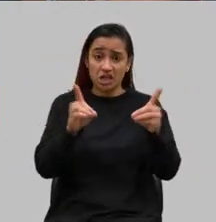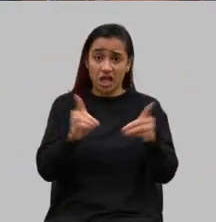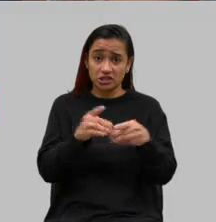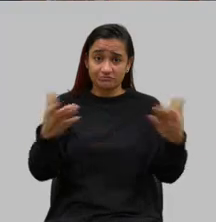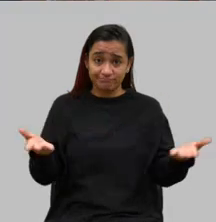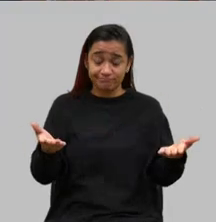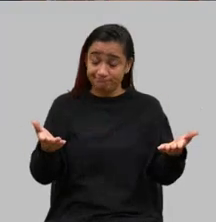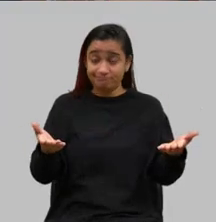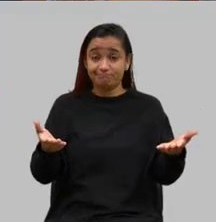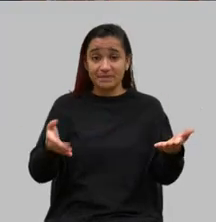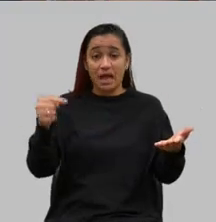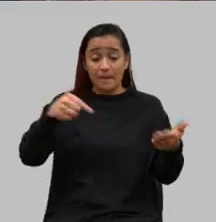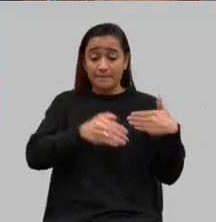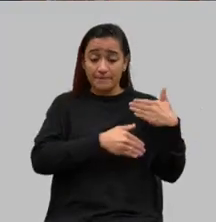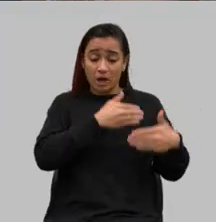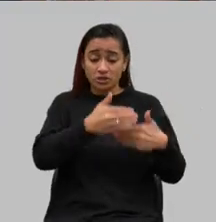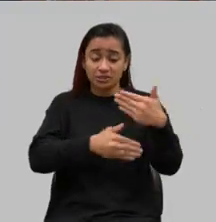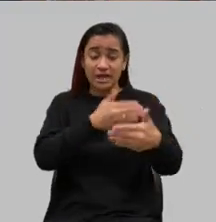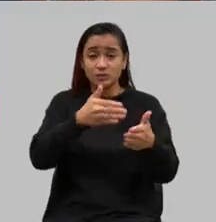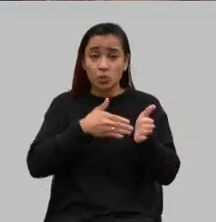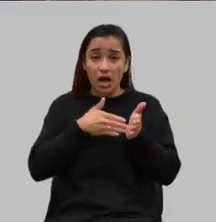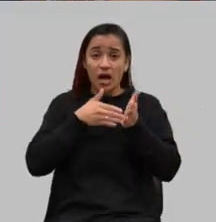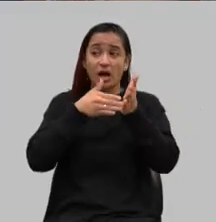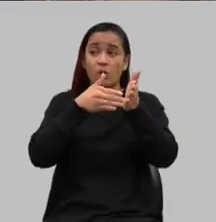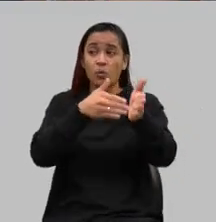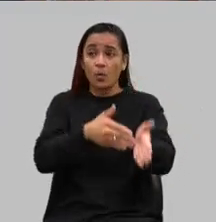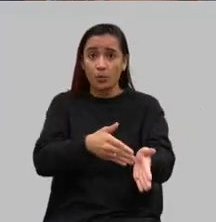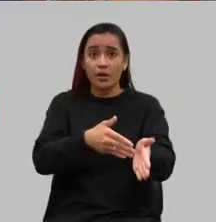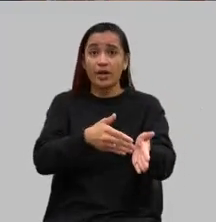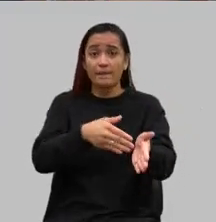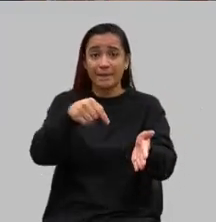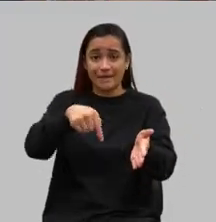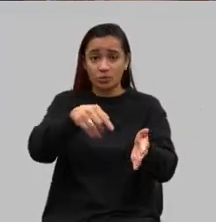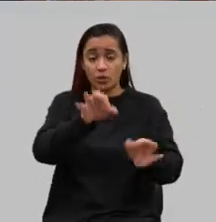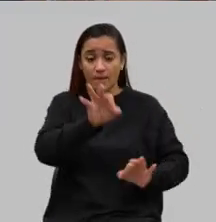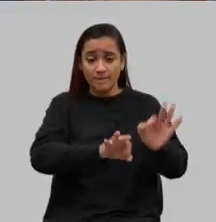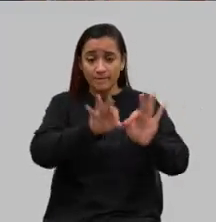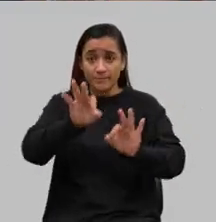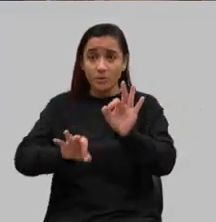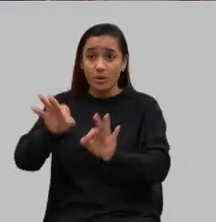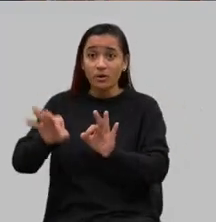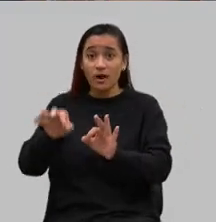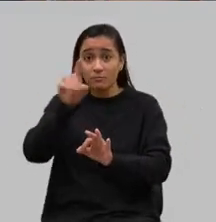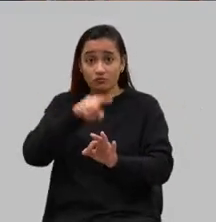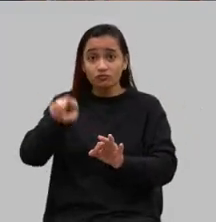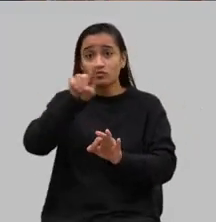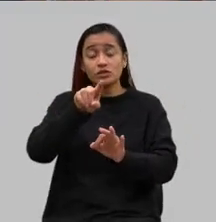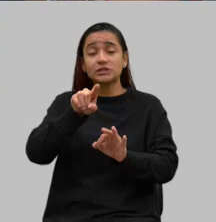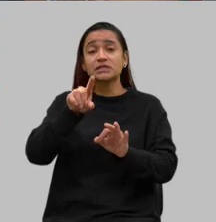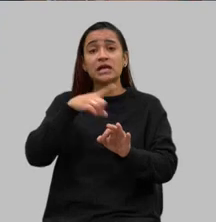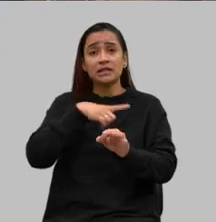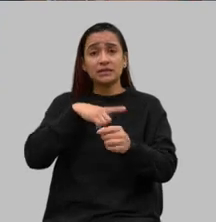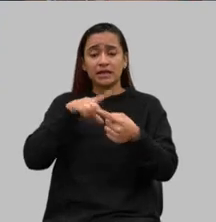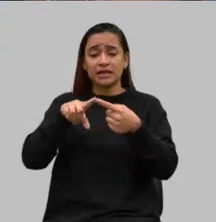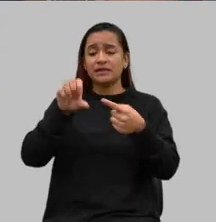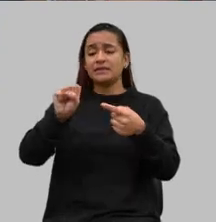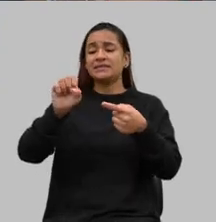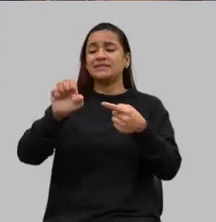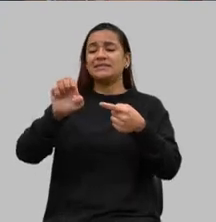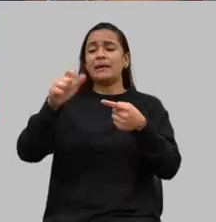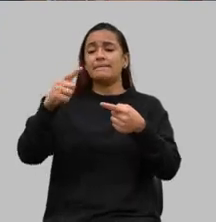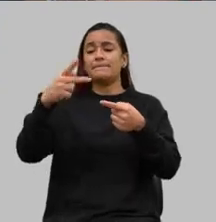processo de acompanhamento da da desse programa de vocês tem cag e tem secretaria de